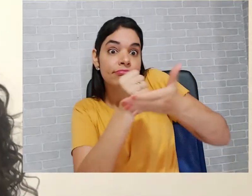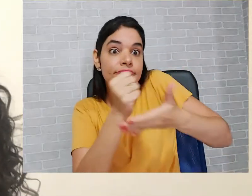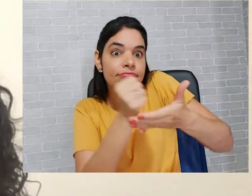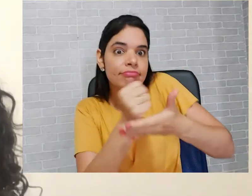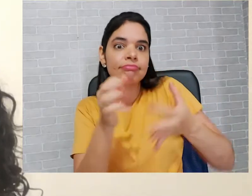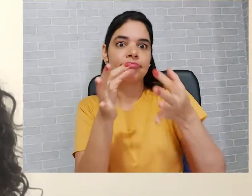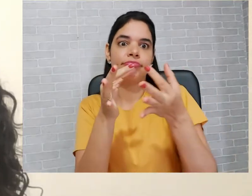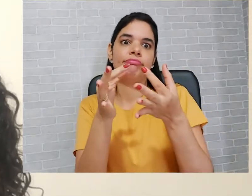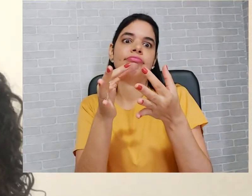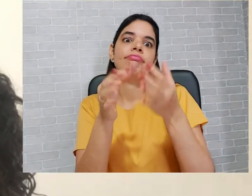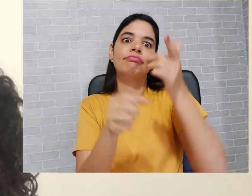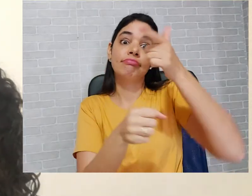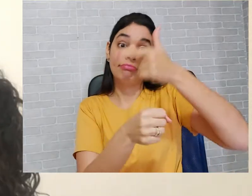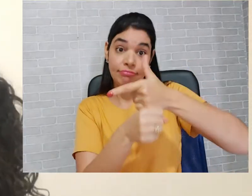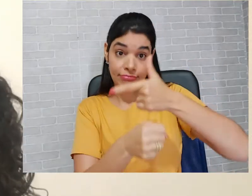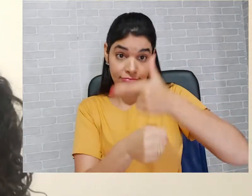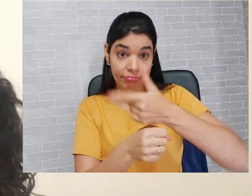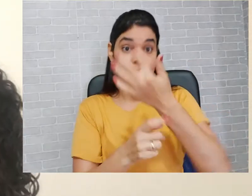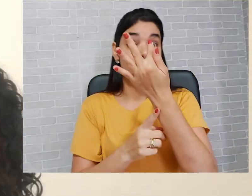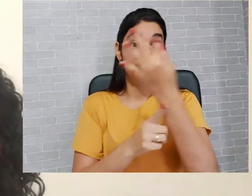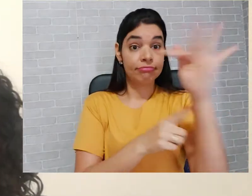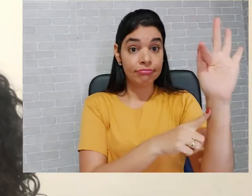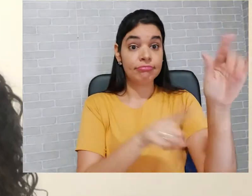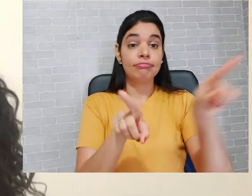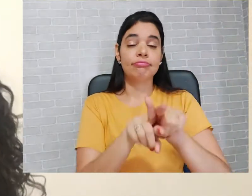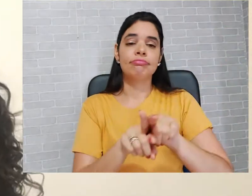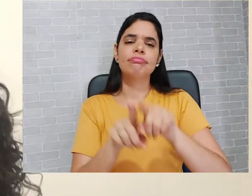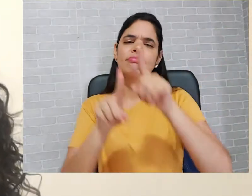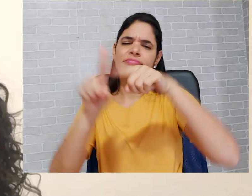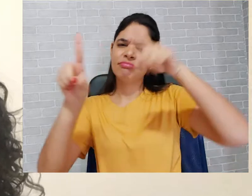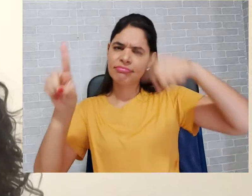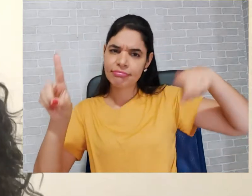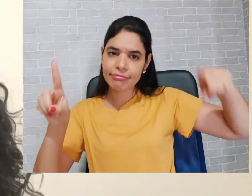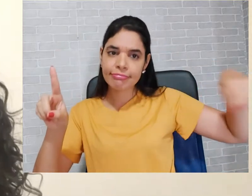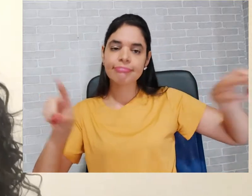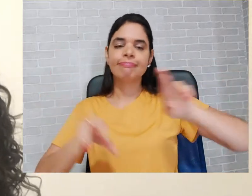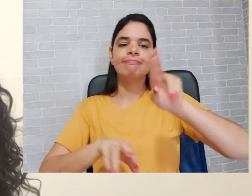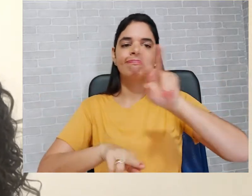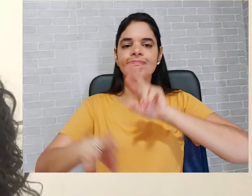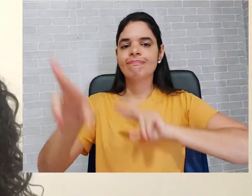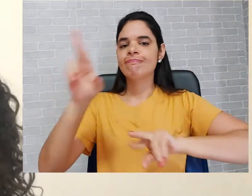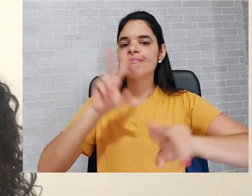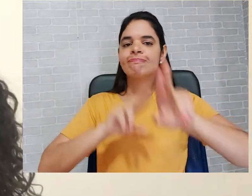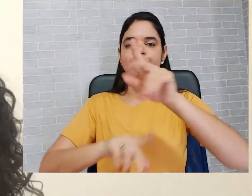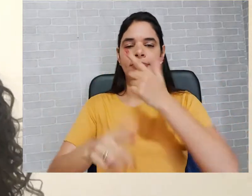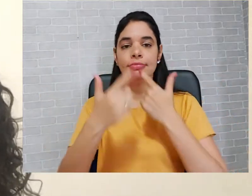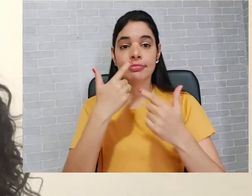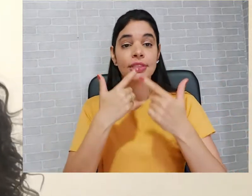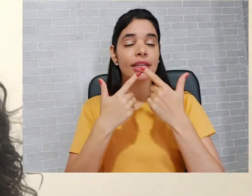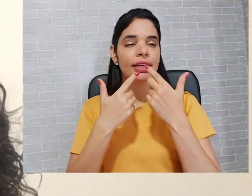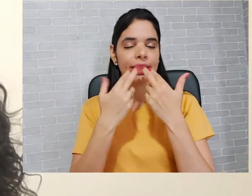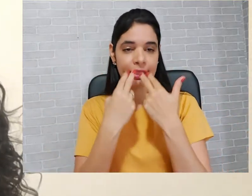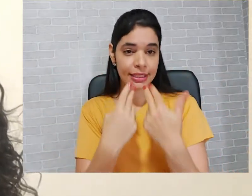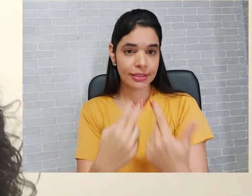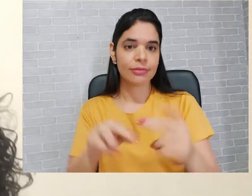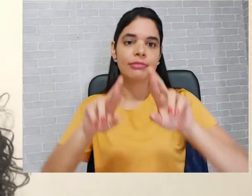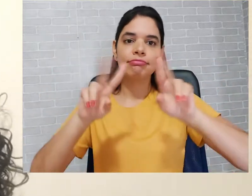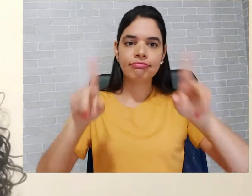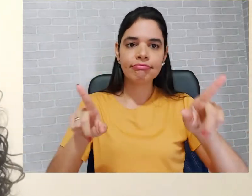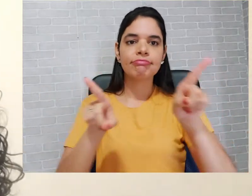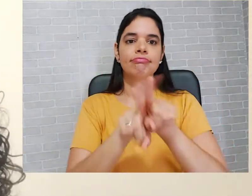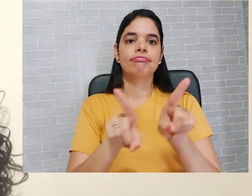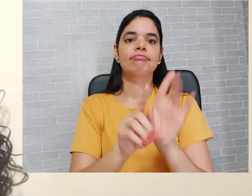base lexical francesa, mas também tem outras variantes de créole, além de algumas línguas